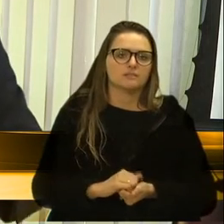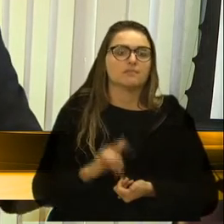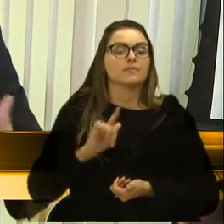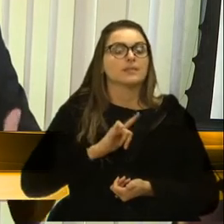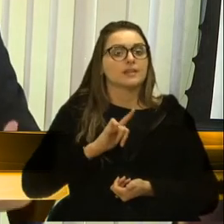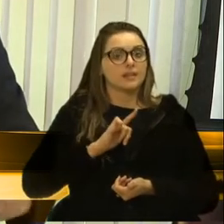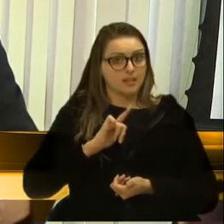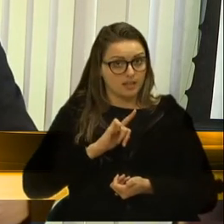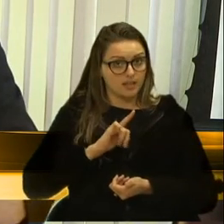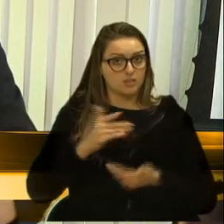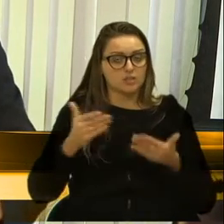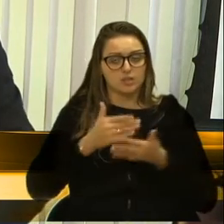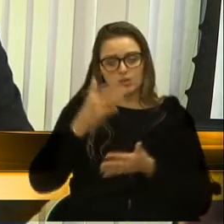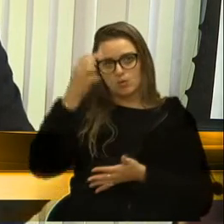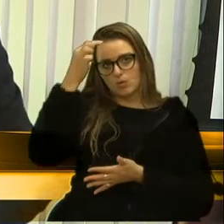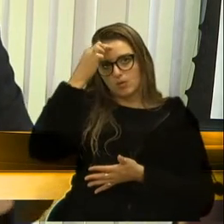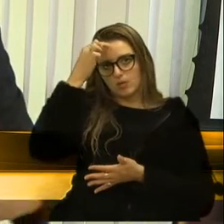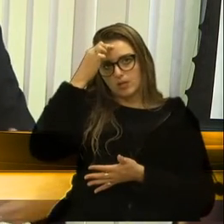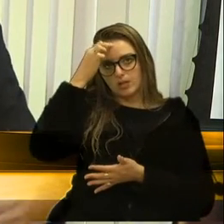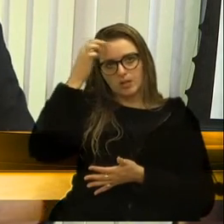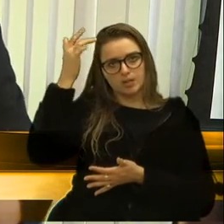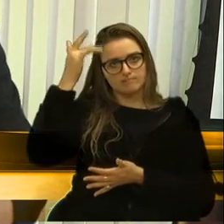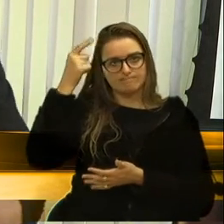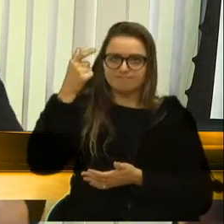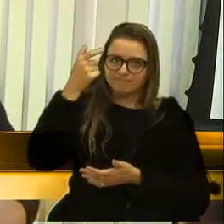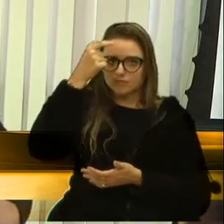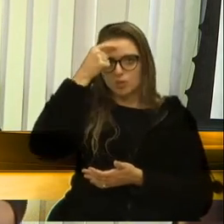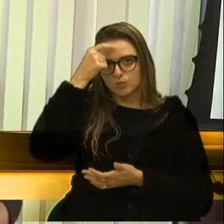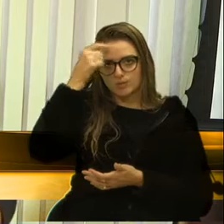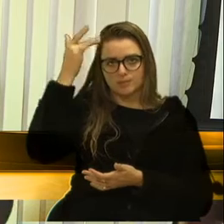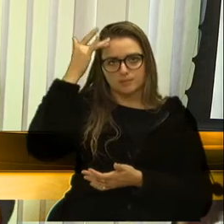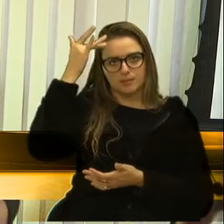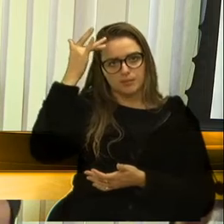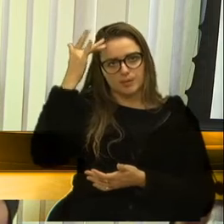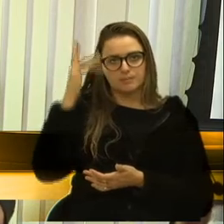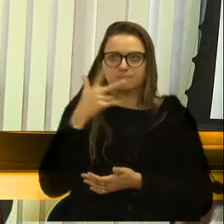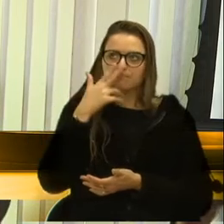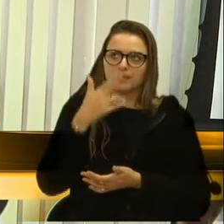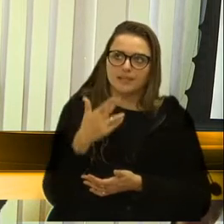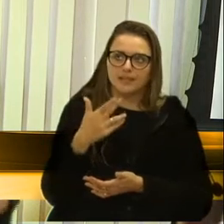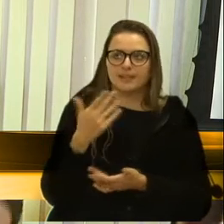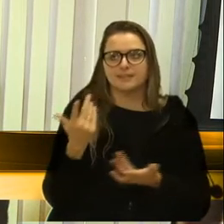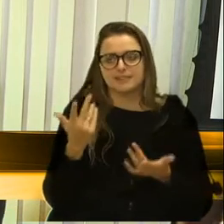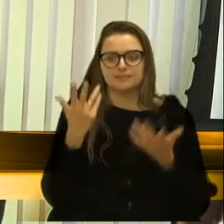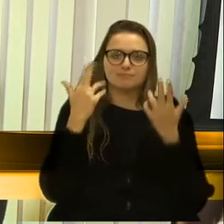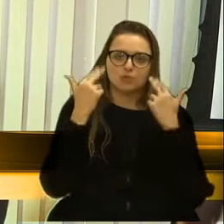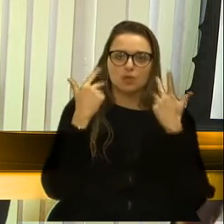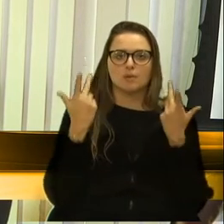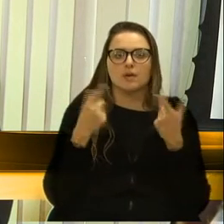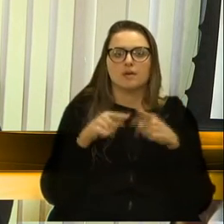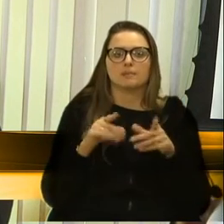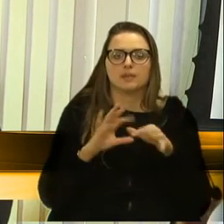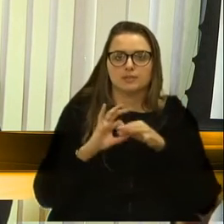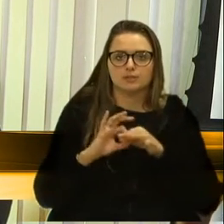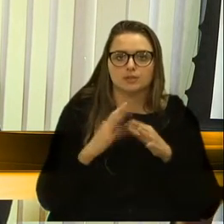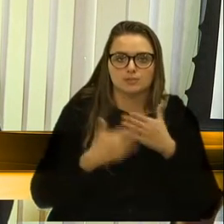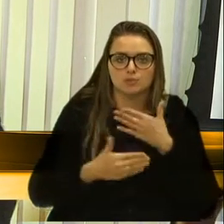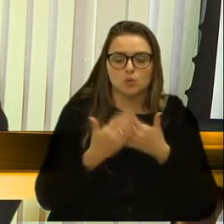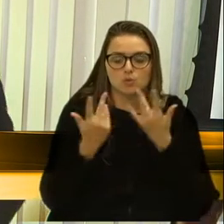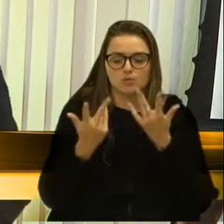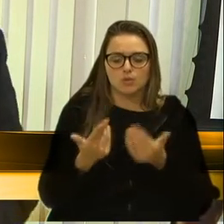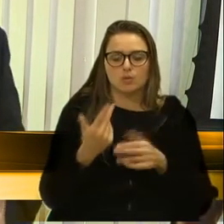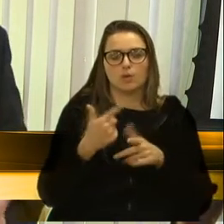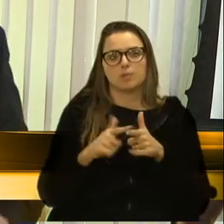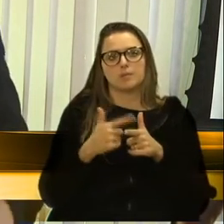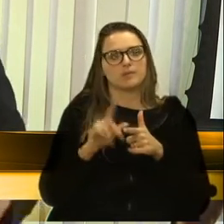né, essa consciência de eu sei que parece meio óbvio falar de união nesse momento, mas todos nós estamos lutando pela mesma causa, né? Nem